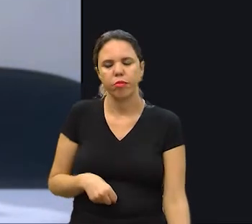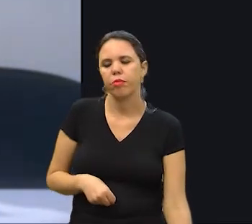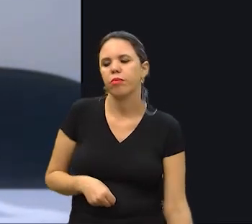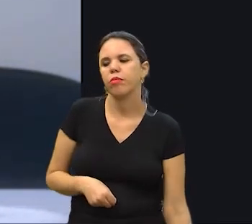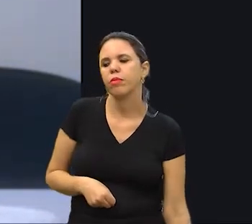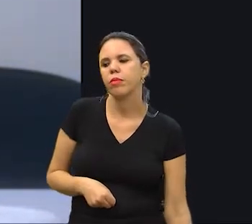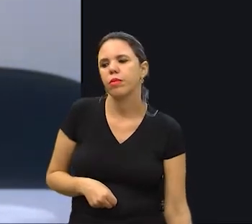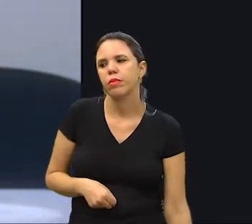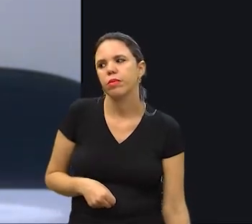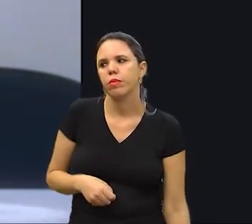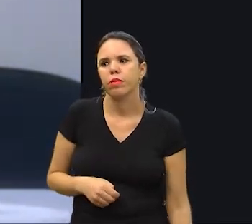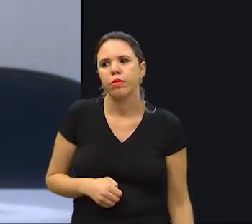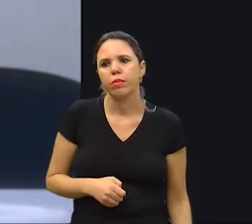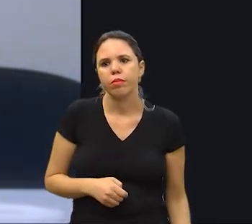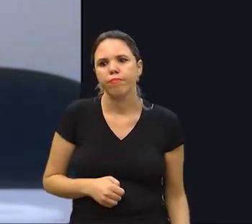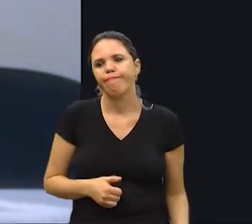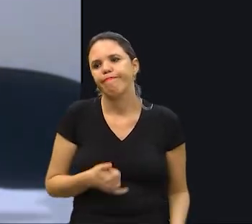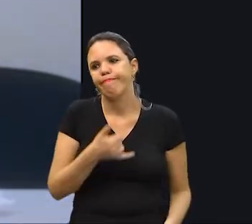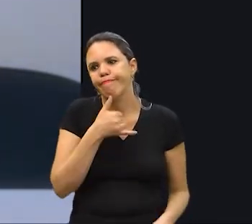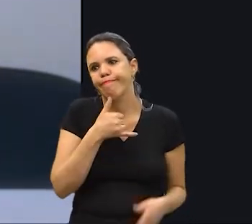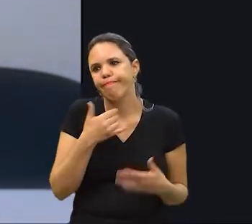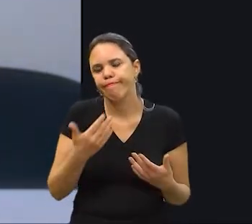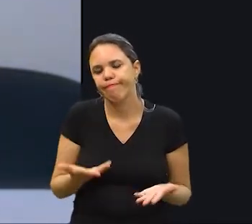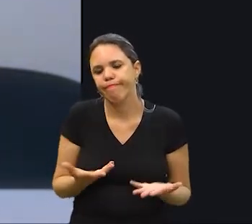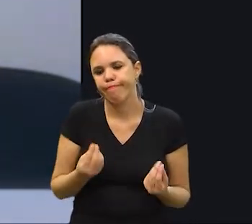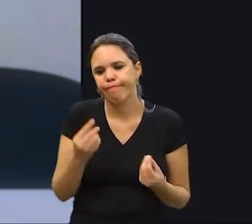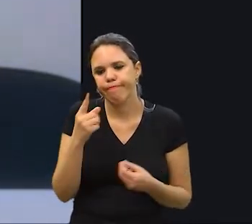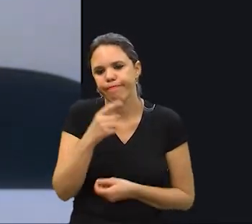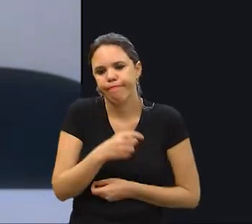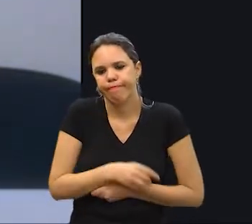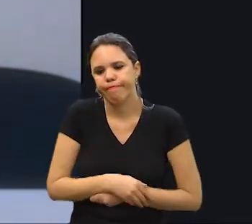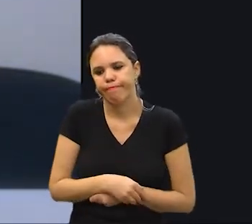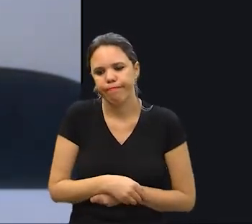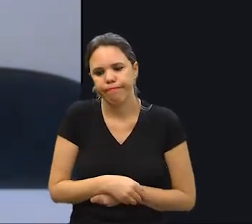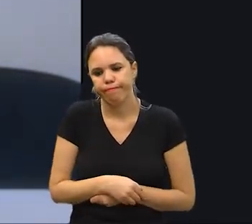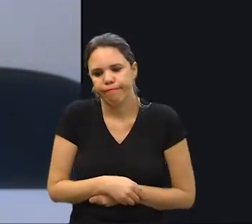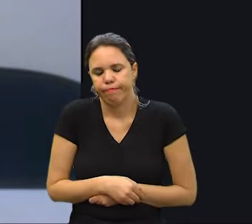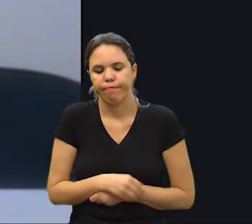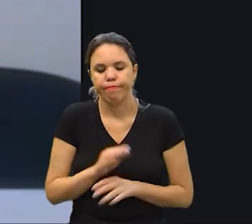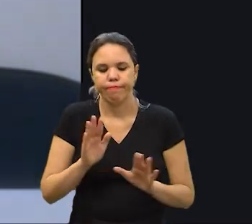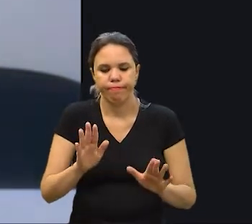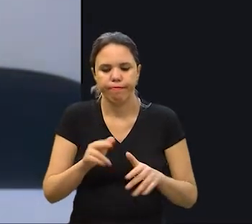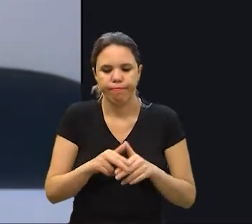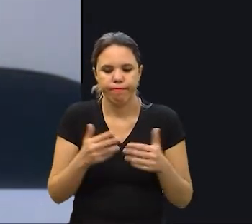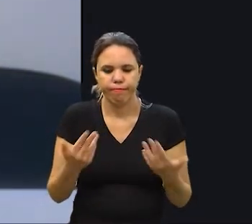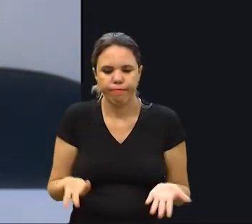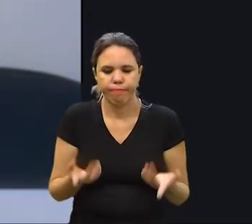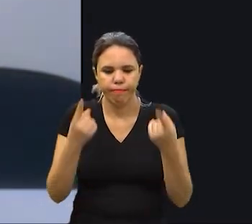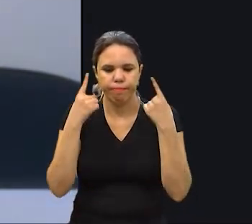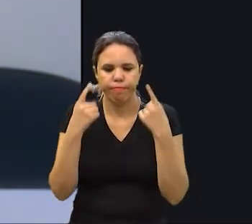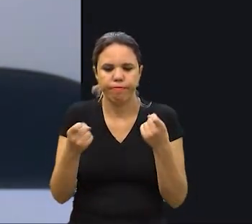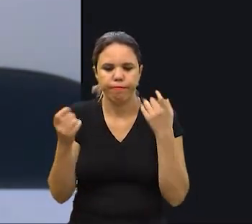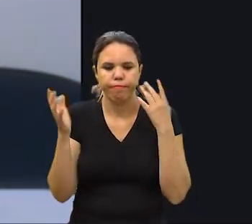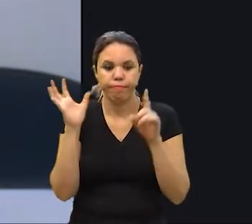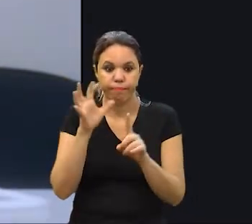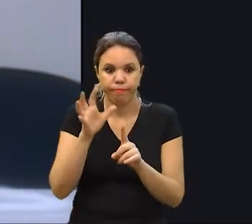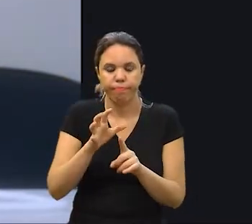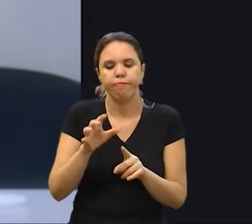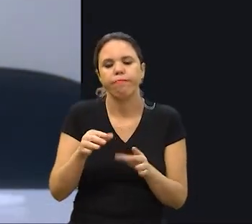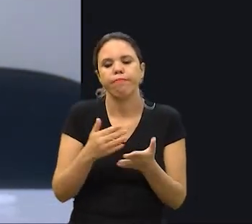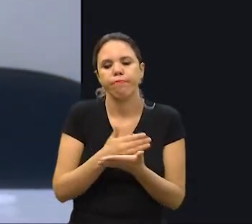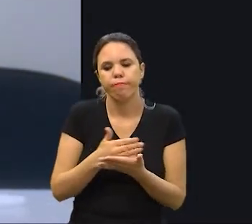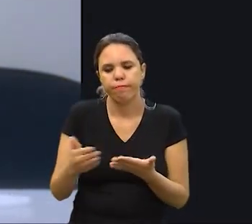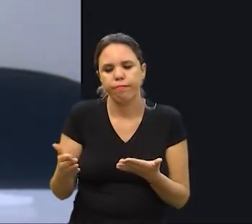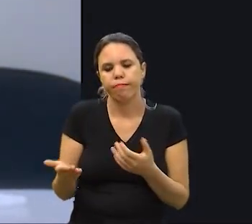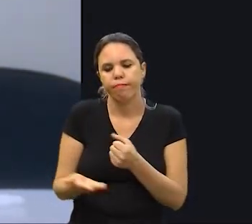de detectar. Ela, infelizmente, é muito difícil. Porém, essa violência psicológica,